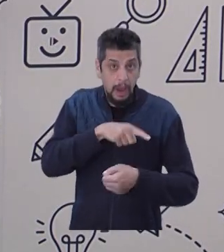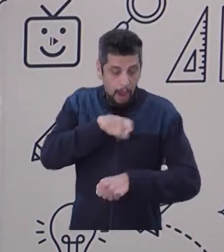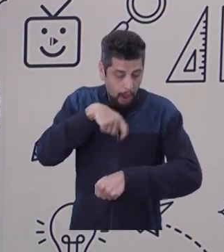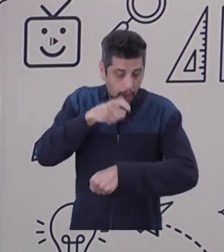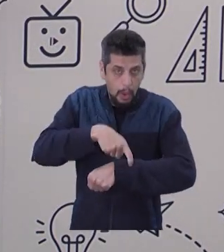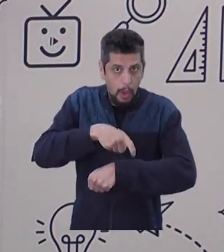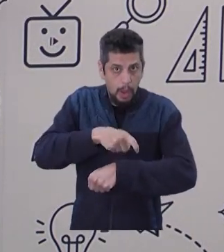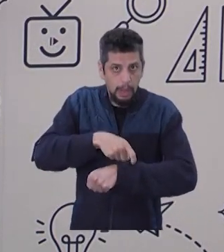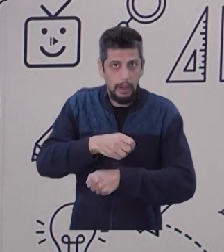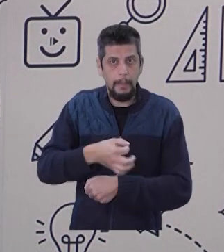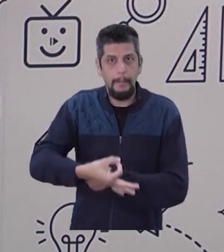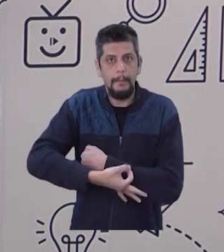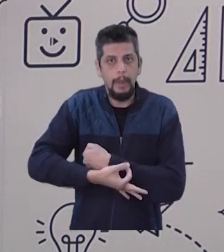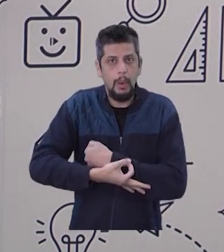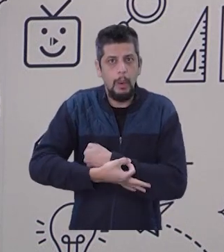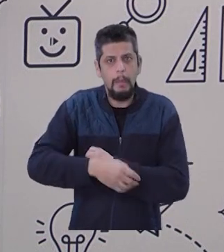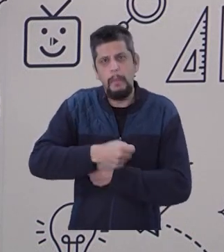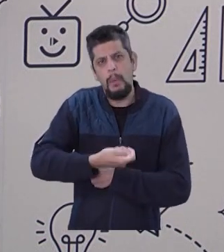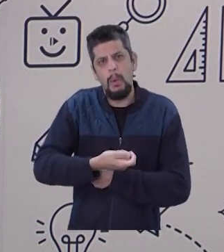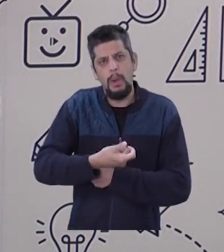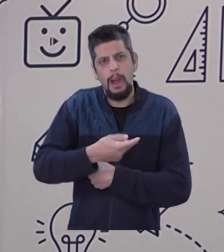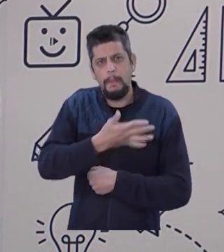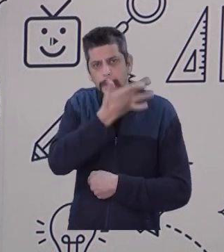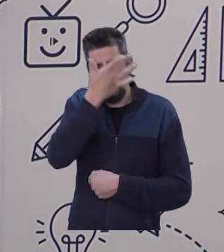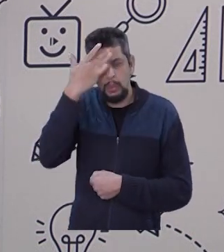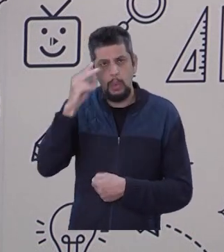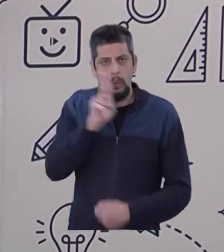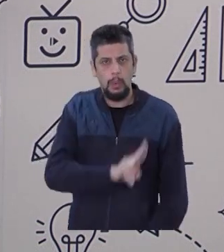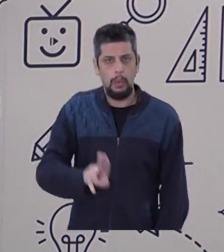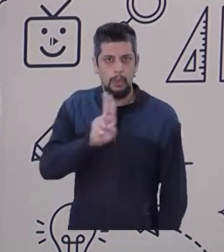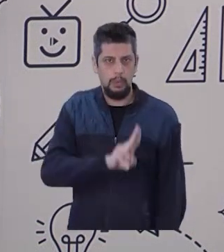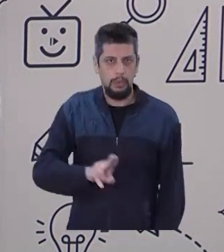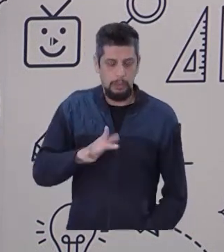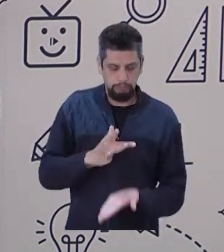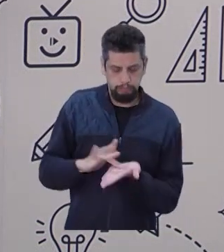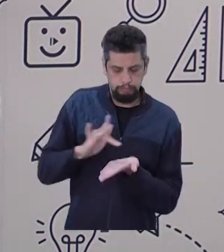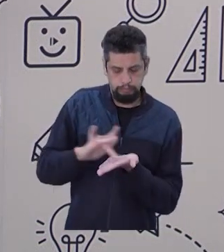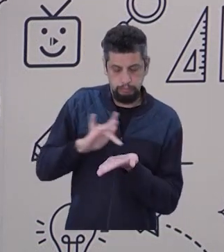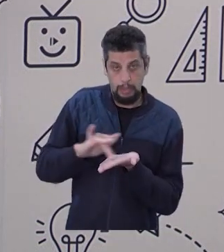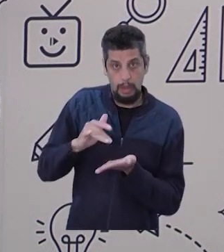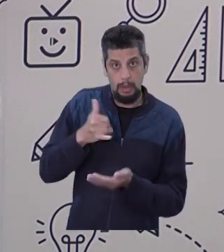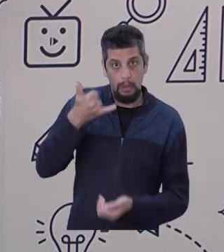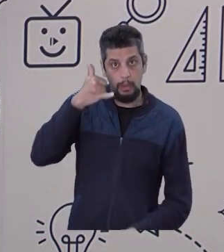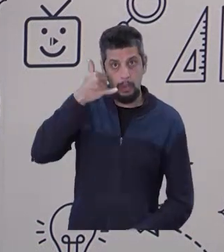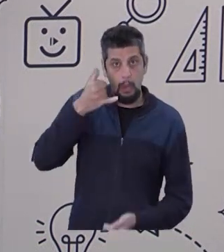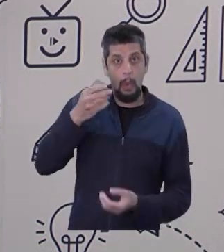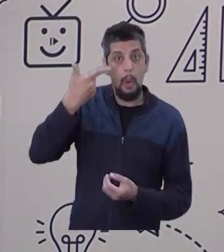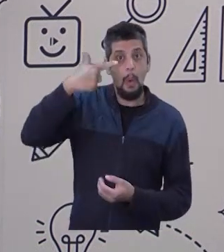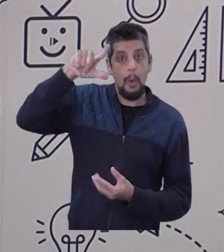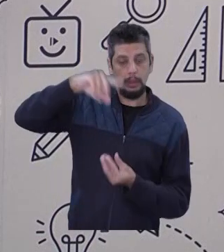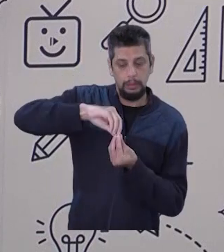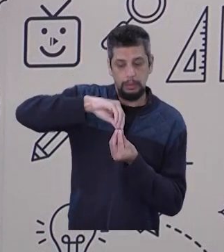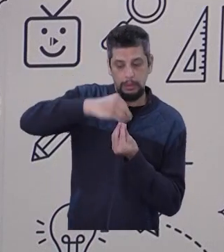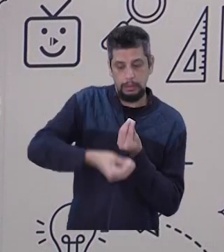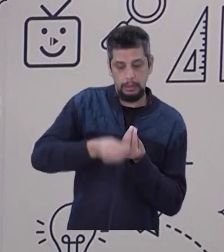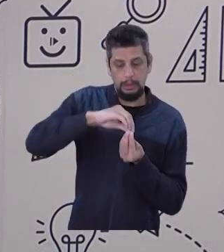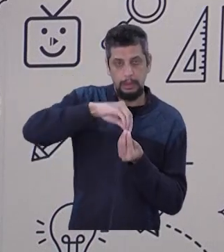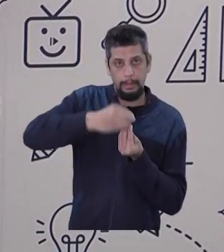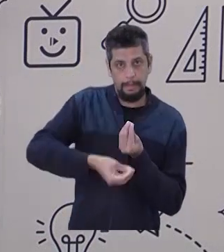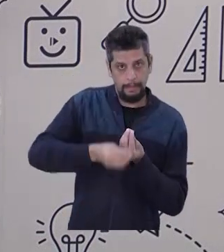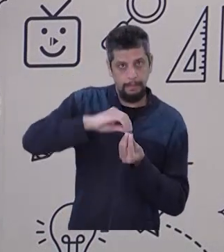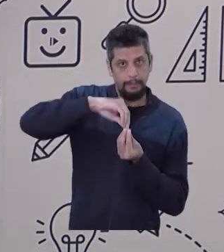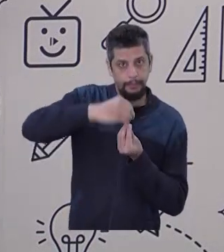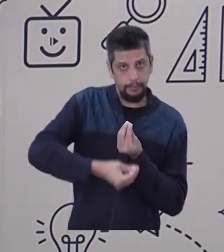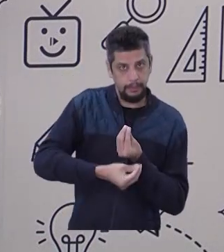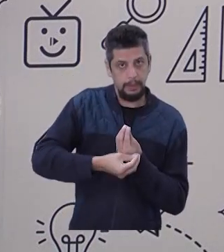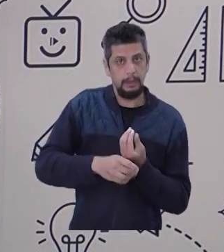pulso que as pessoas usam. São poucas pessoas que usam. Então, uma das maneiras é o celular. Outra é o calendário. E